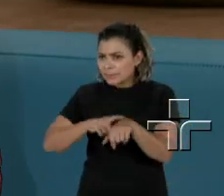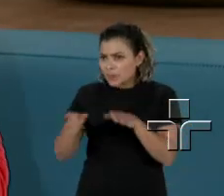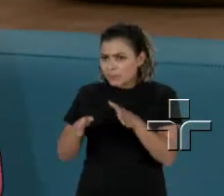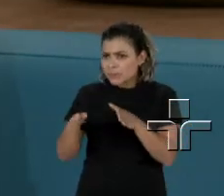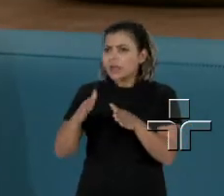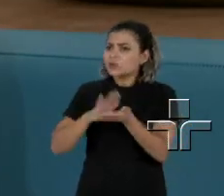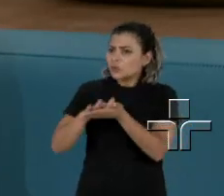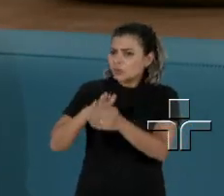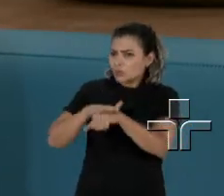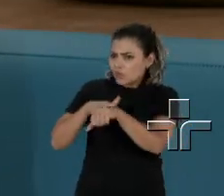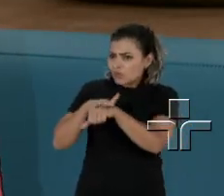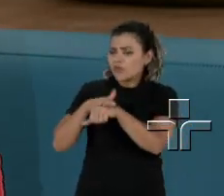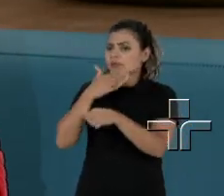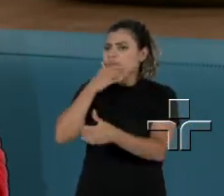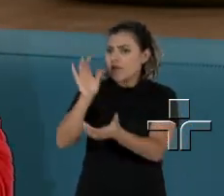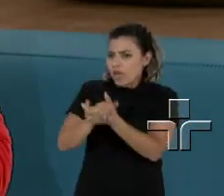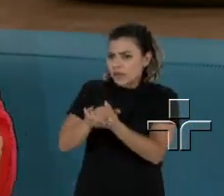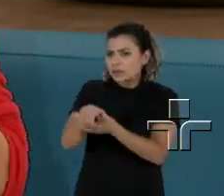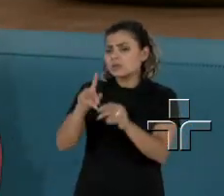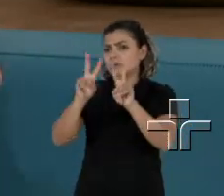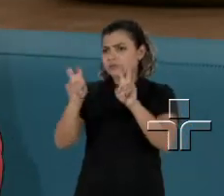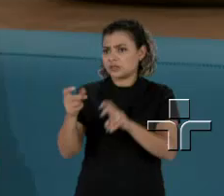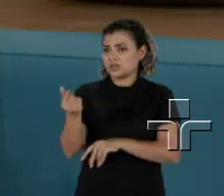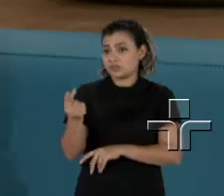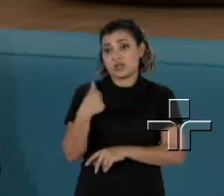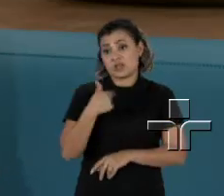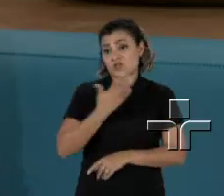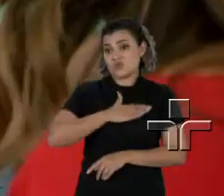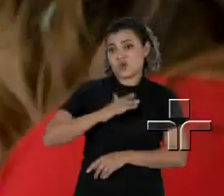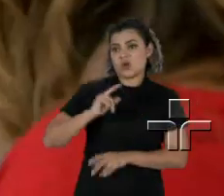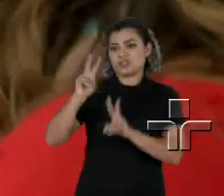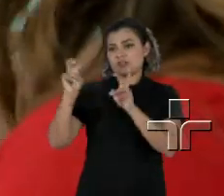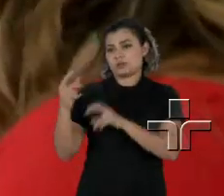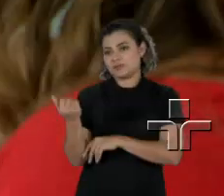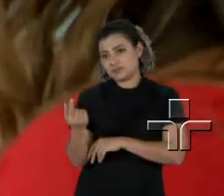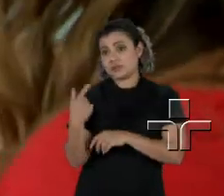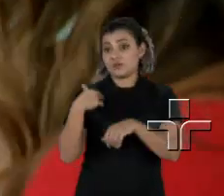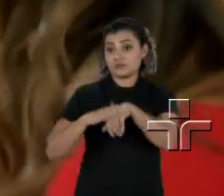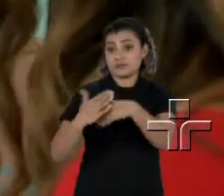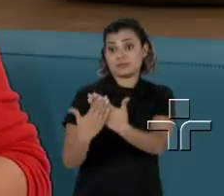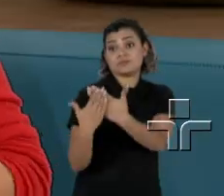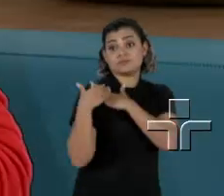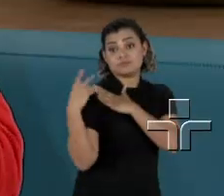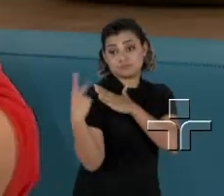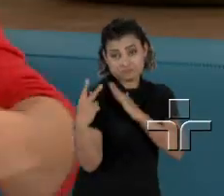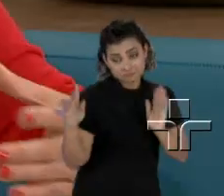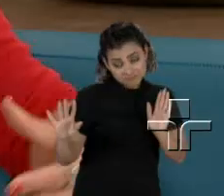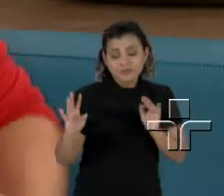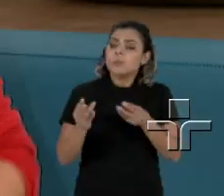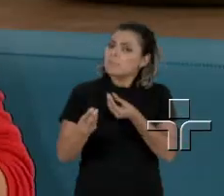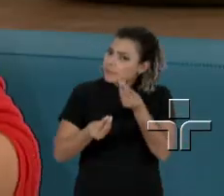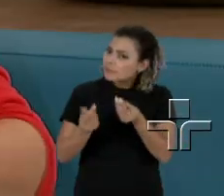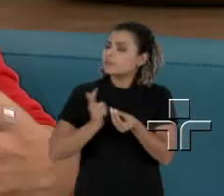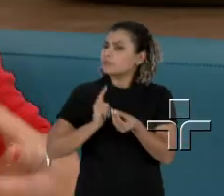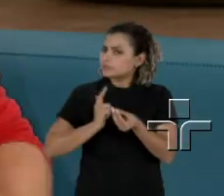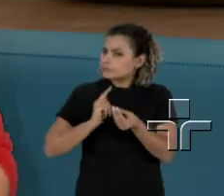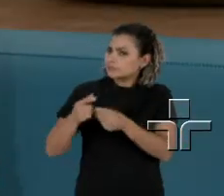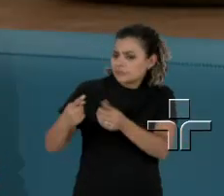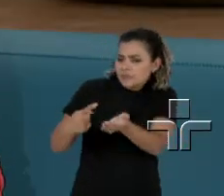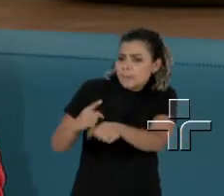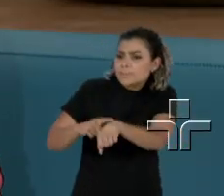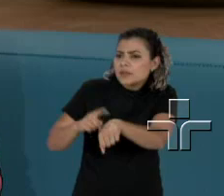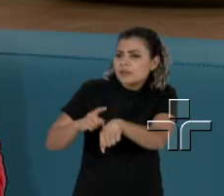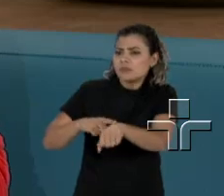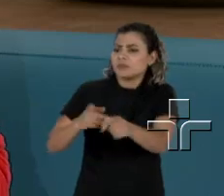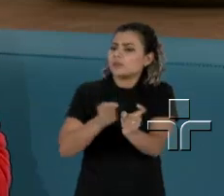com o seu marido sobre o dinheiro porque você falou que não gosta muito de lidar com as finanças passou para você essa tarefa mas tem aqueles momentos que vocês se